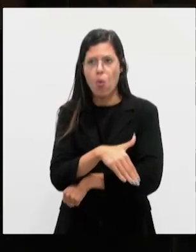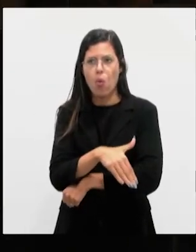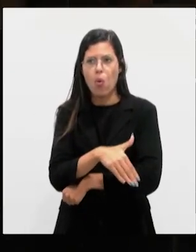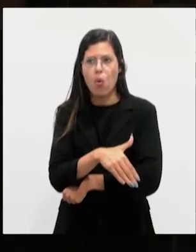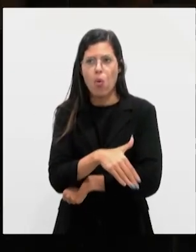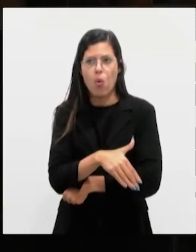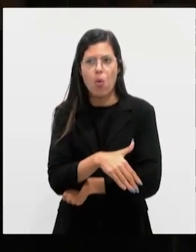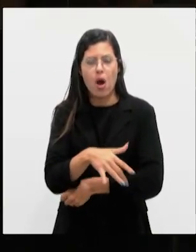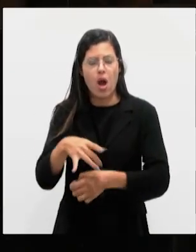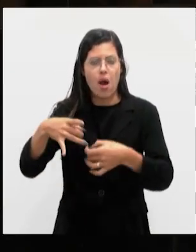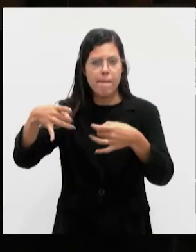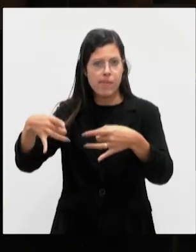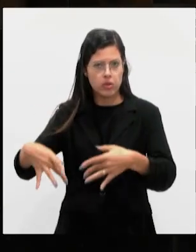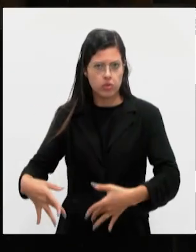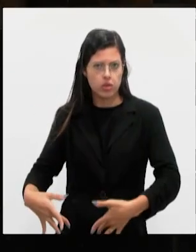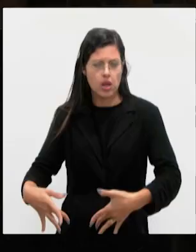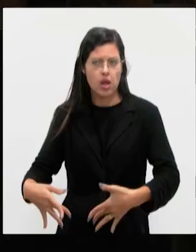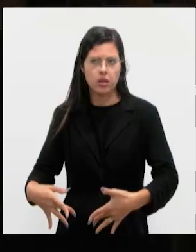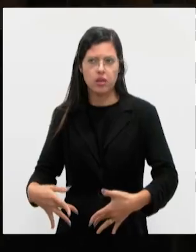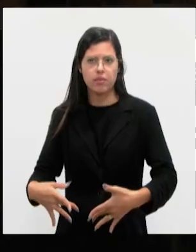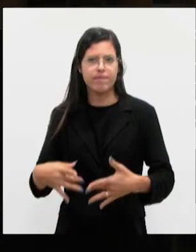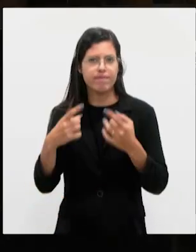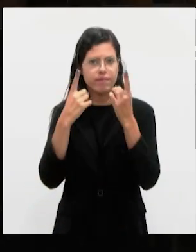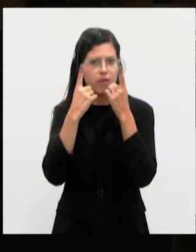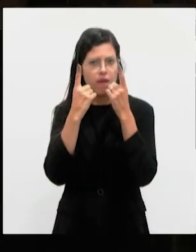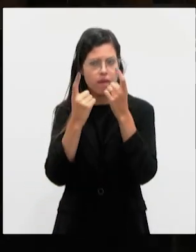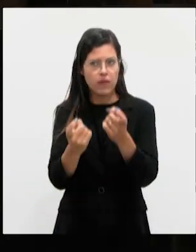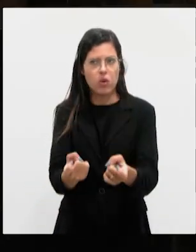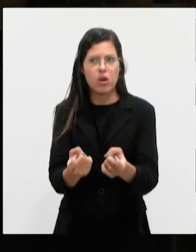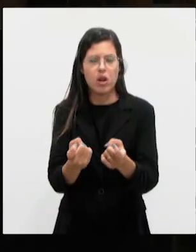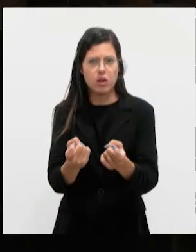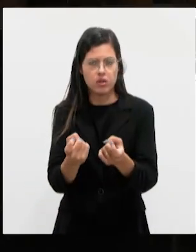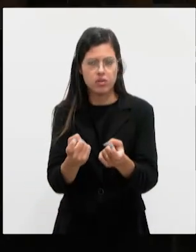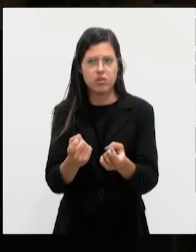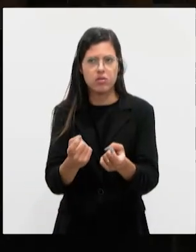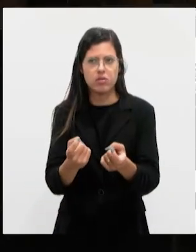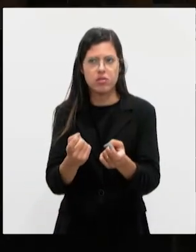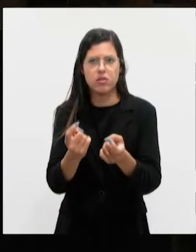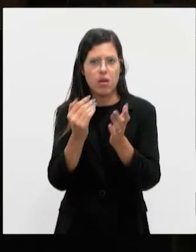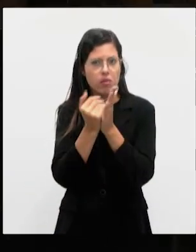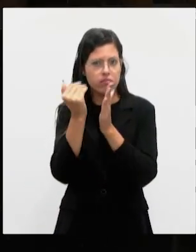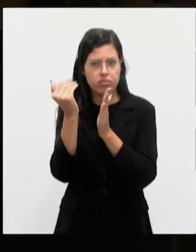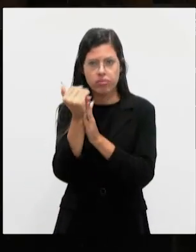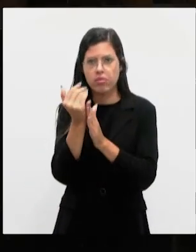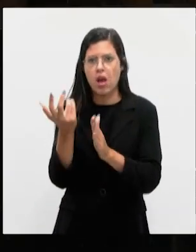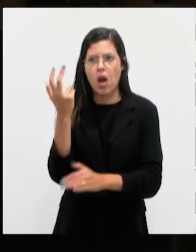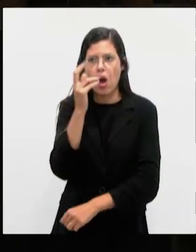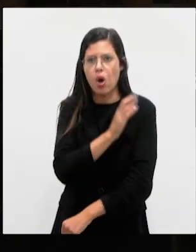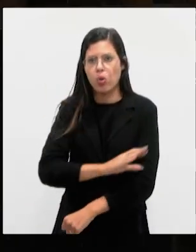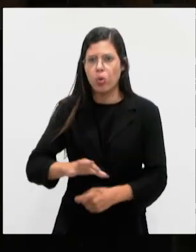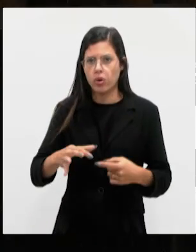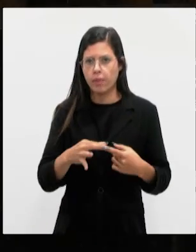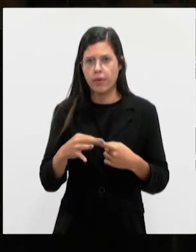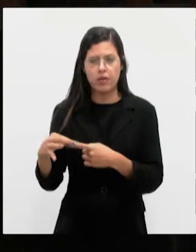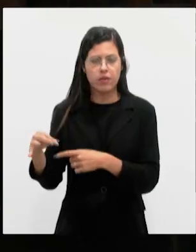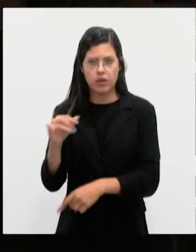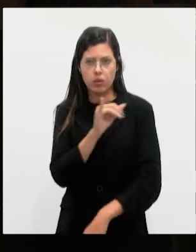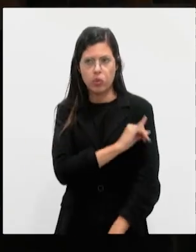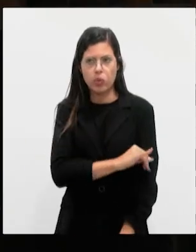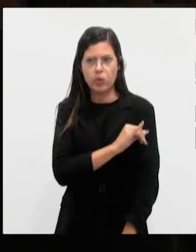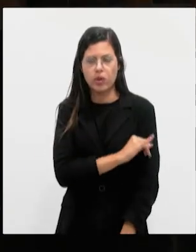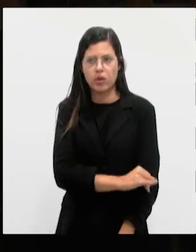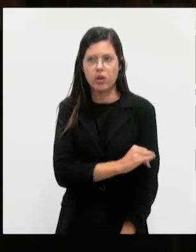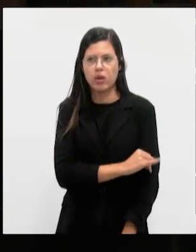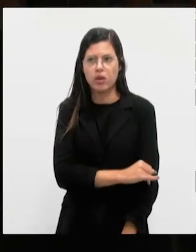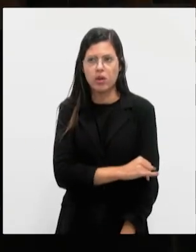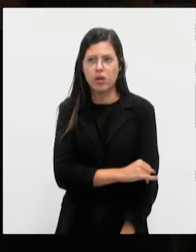totalmente abandonadas. A violência está tamanha que a cultura do subúrbio carioca de estar